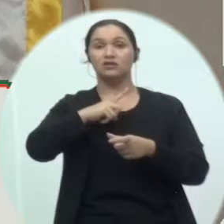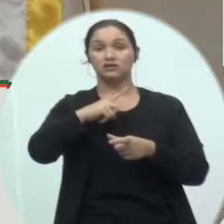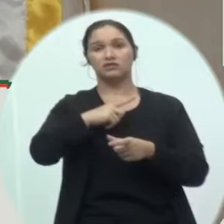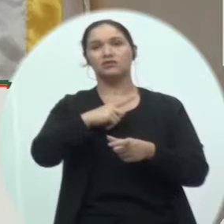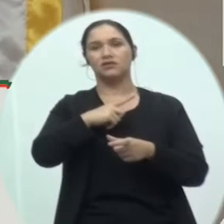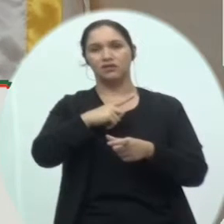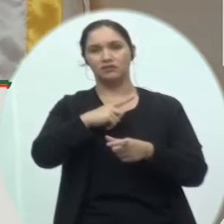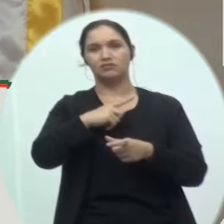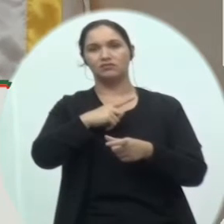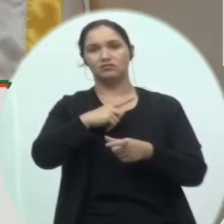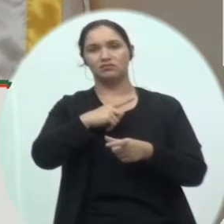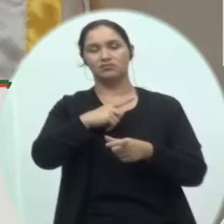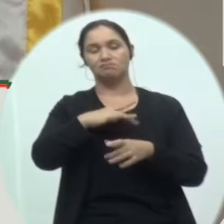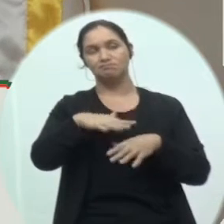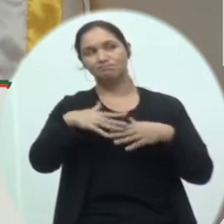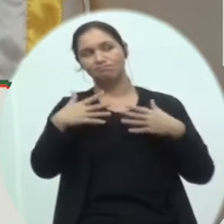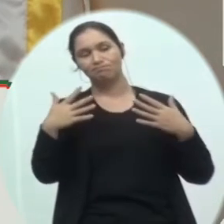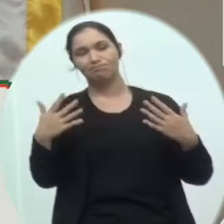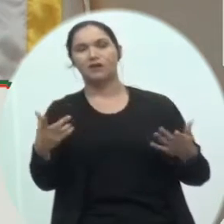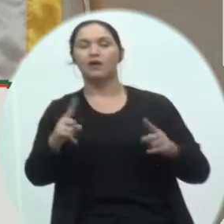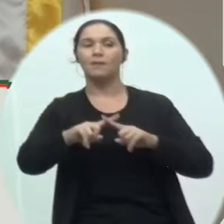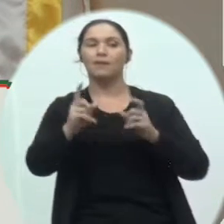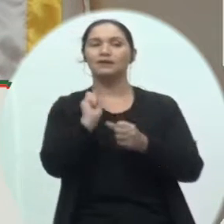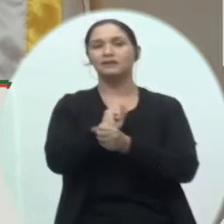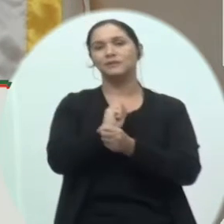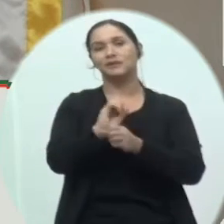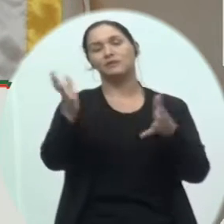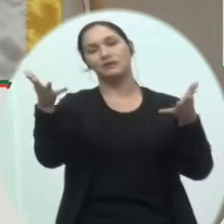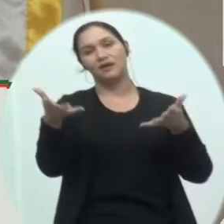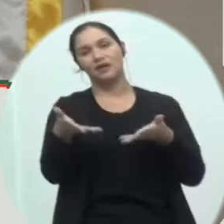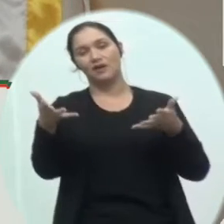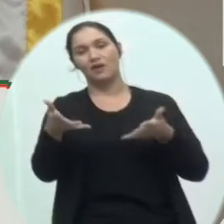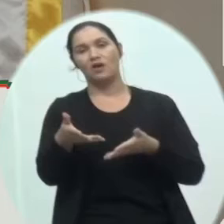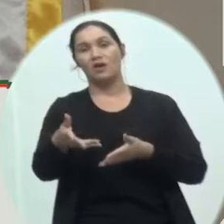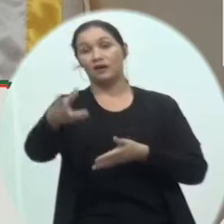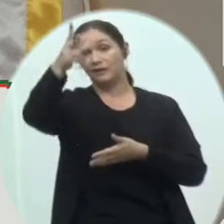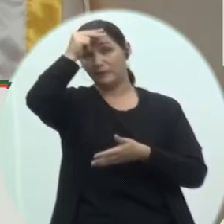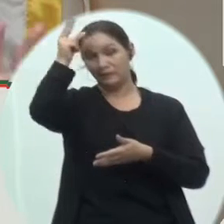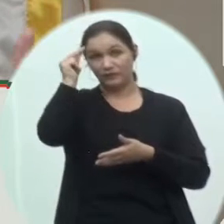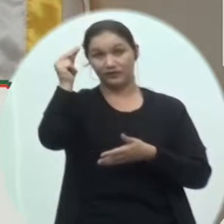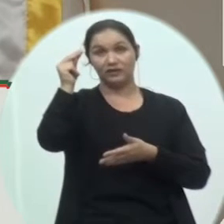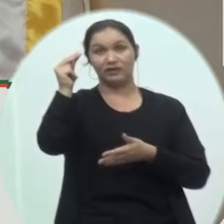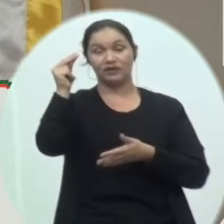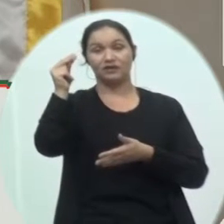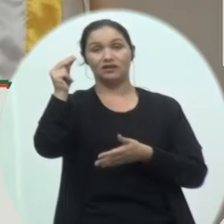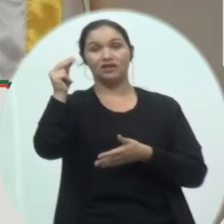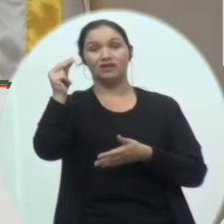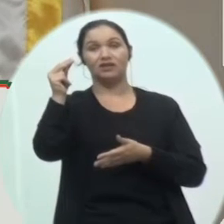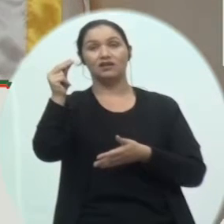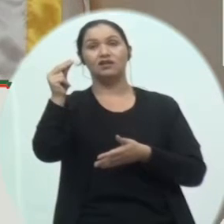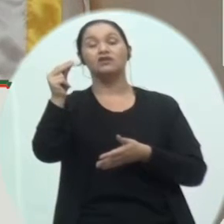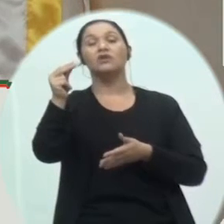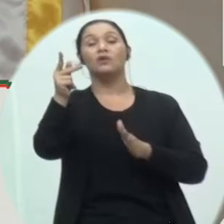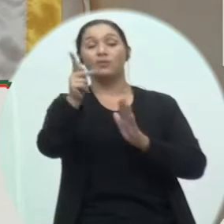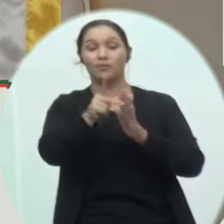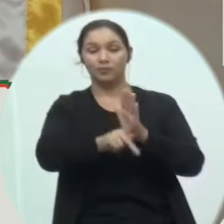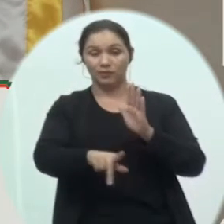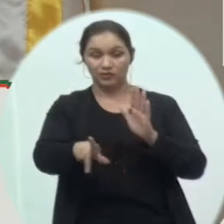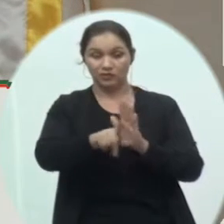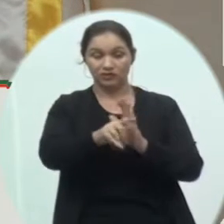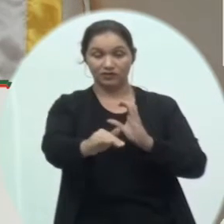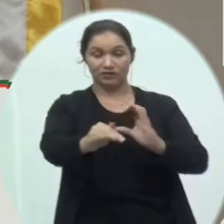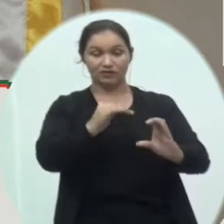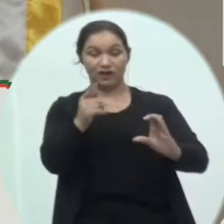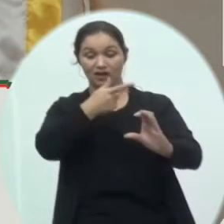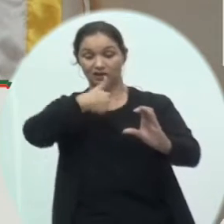um olhar especial para a saúde. Esperamos que o prefeito, né, que nós vamos aprovar com certeza o refis aqui,